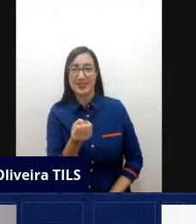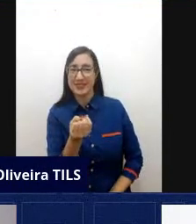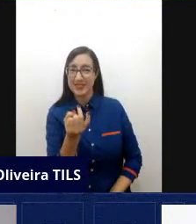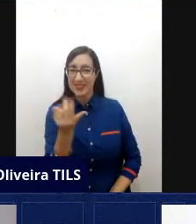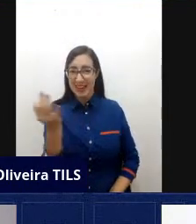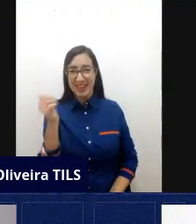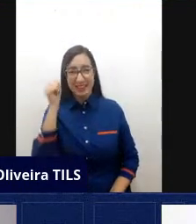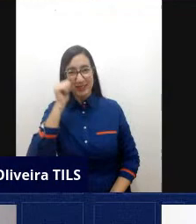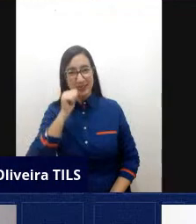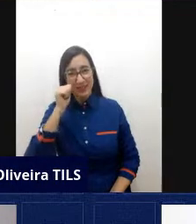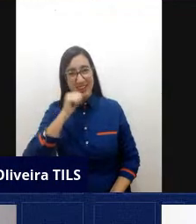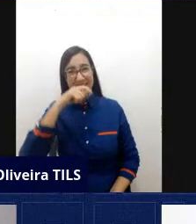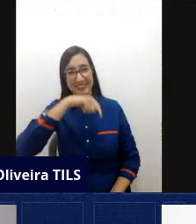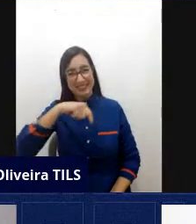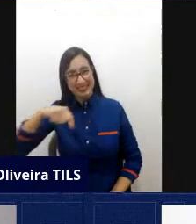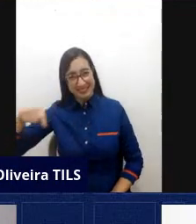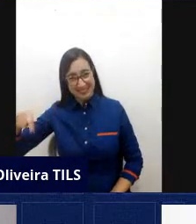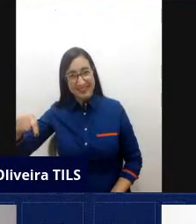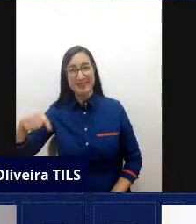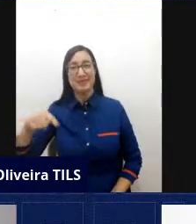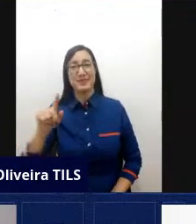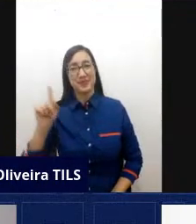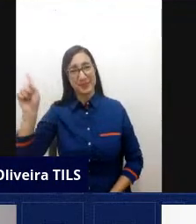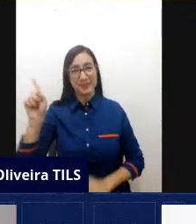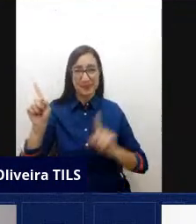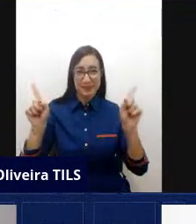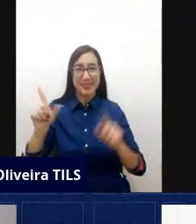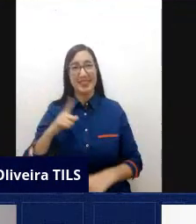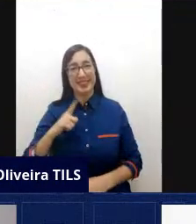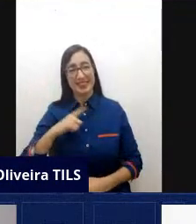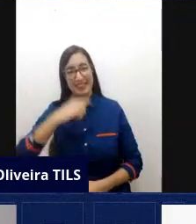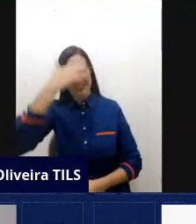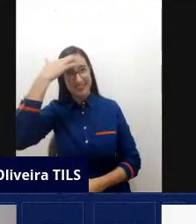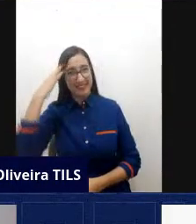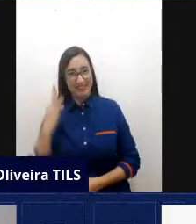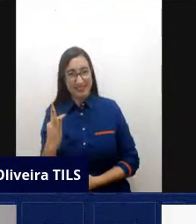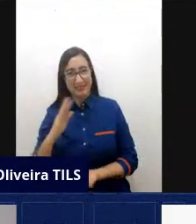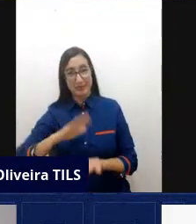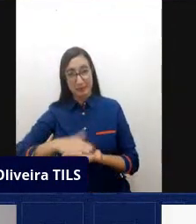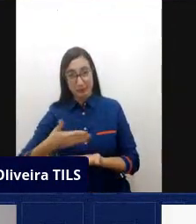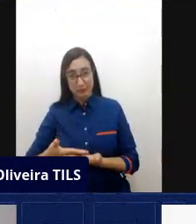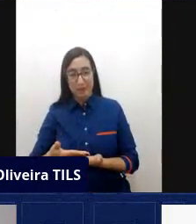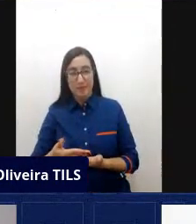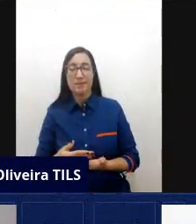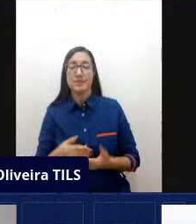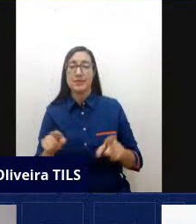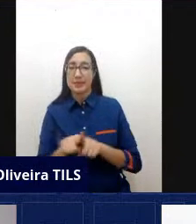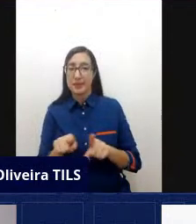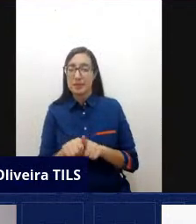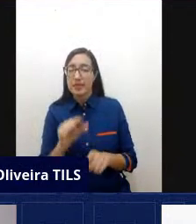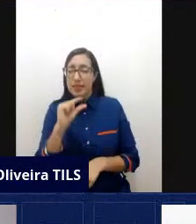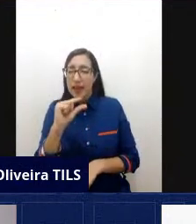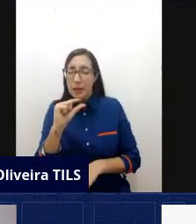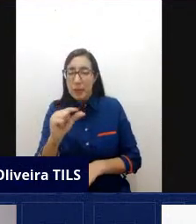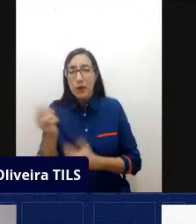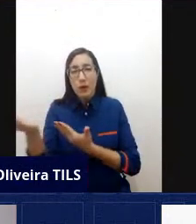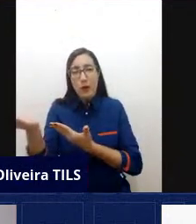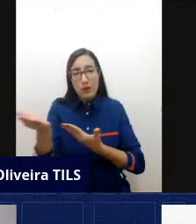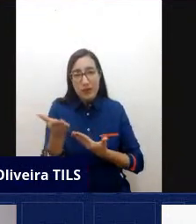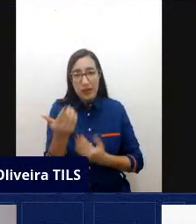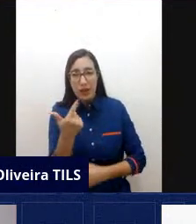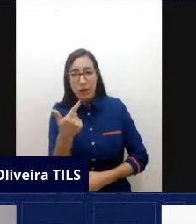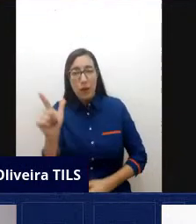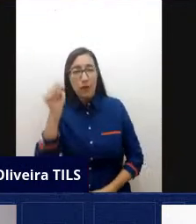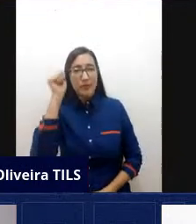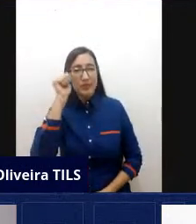Glória, a Tafne está aqui fazendo a tradução, e nós temos também outra convidada que daqui a pouco vai estar aqui com a gente. Então, enquanto isso, né,